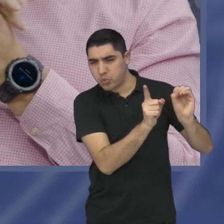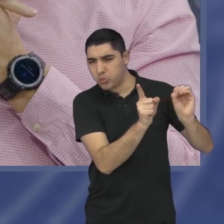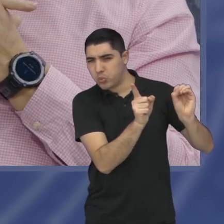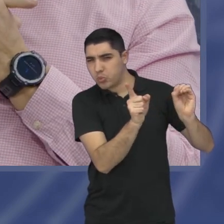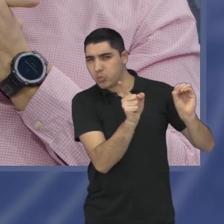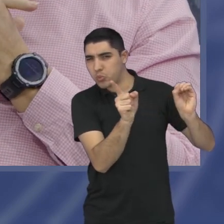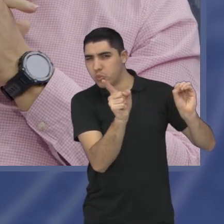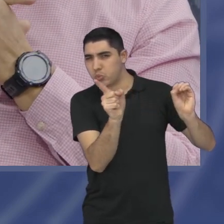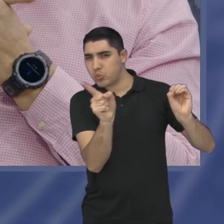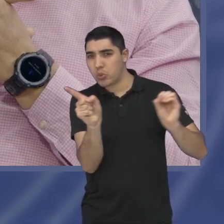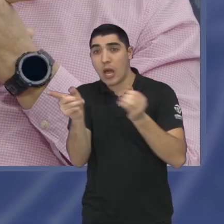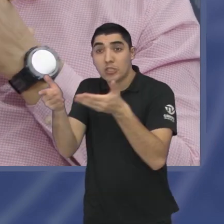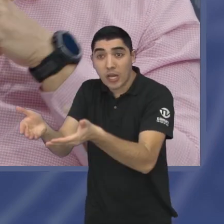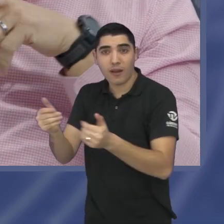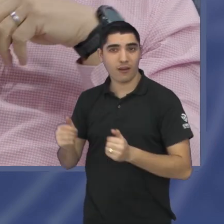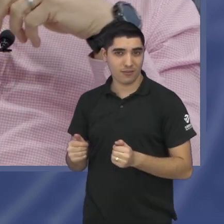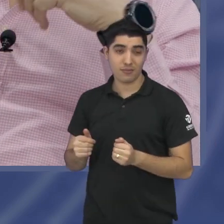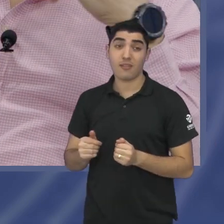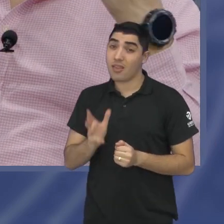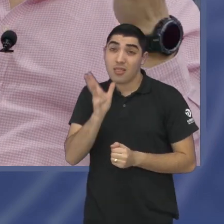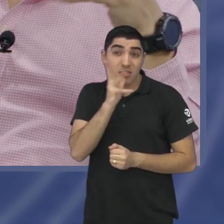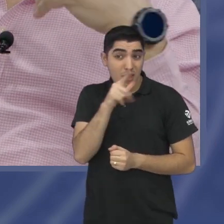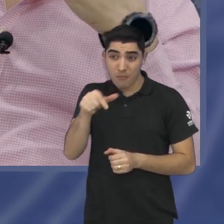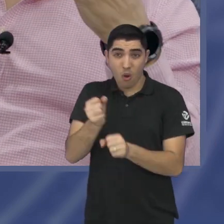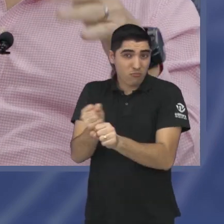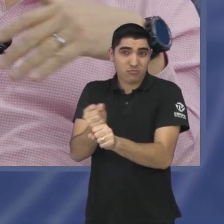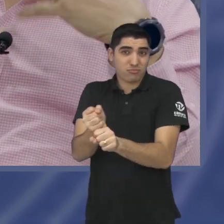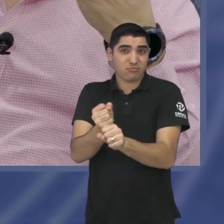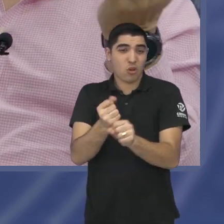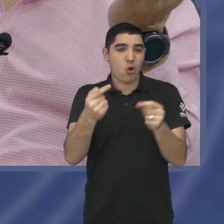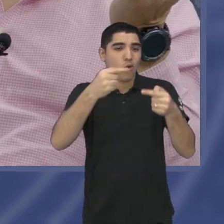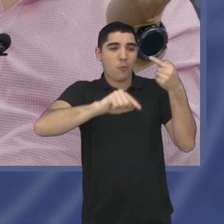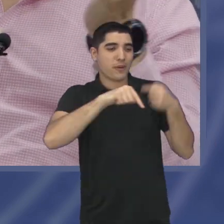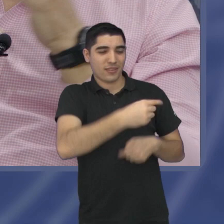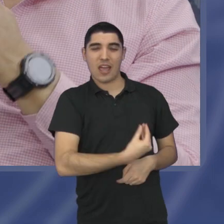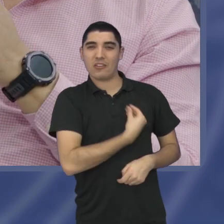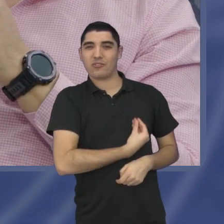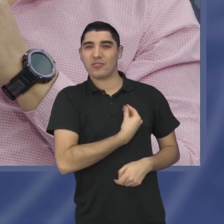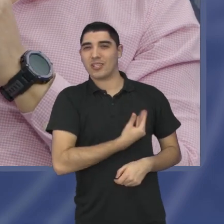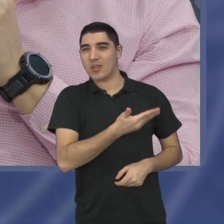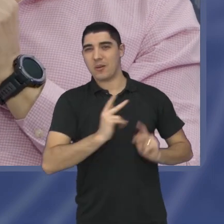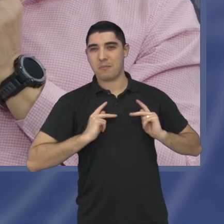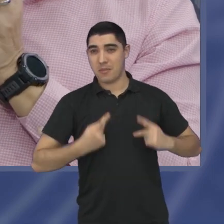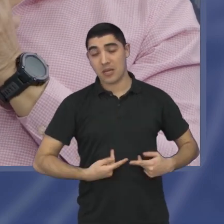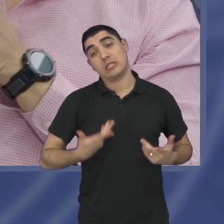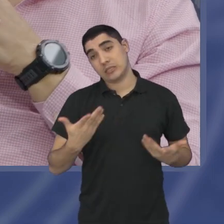E 178 mil anos é muito mais do que a história da humanidade na Terra. Então,